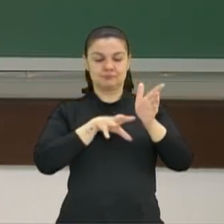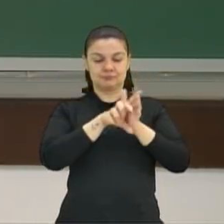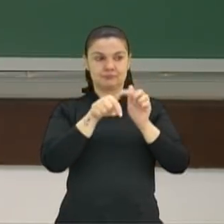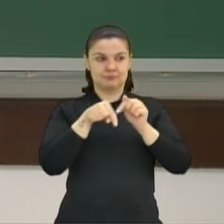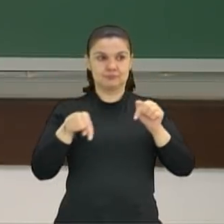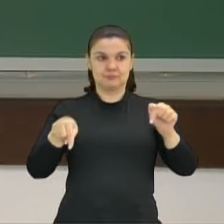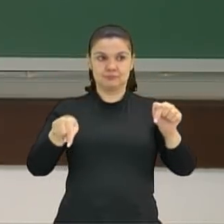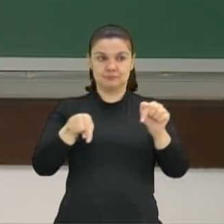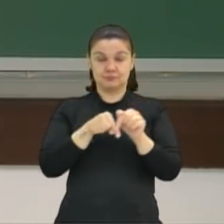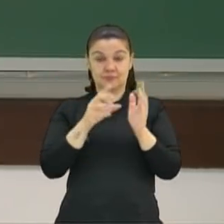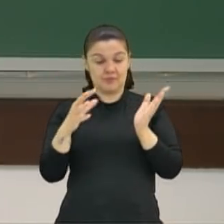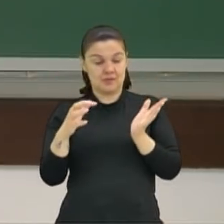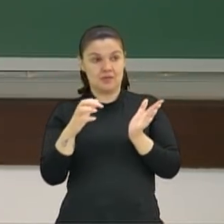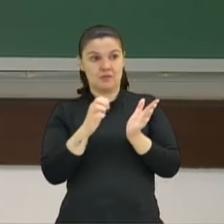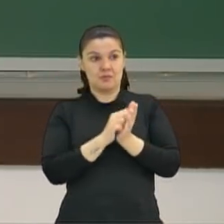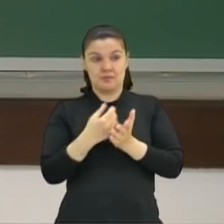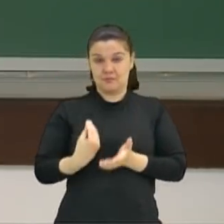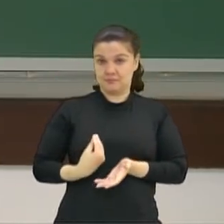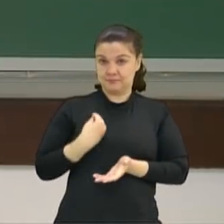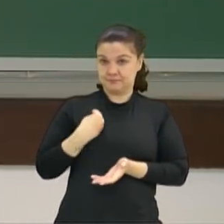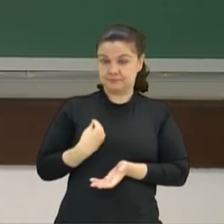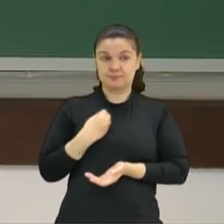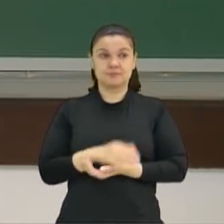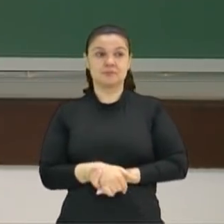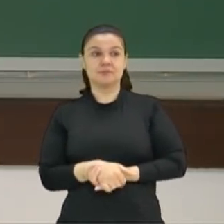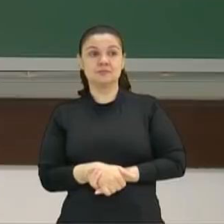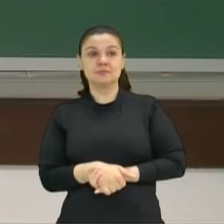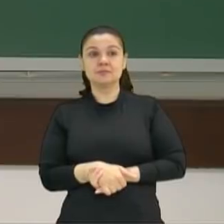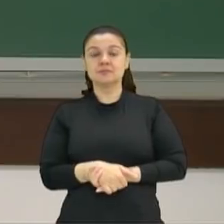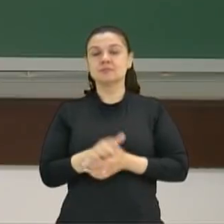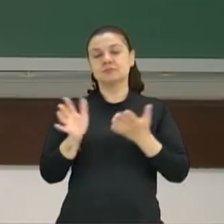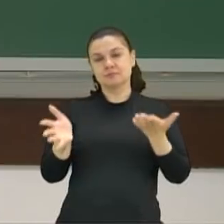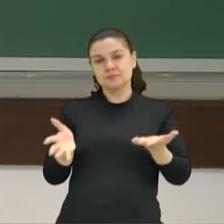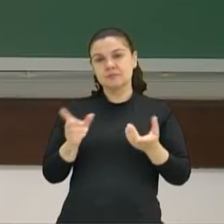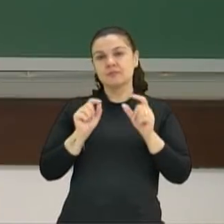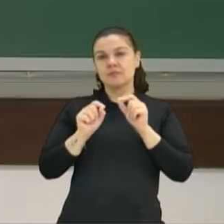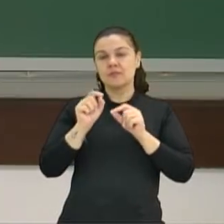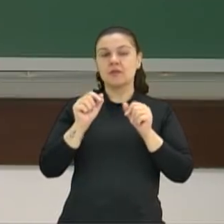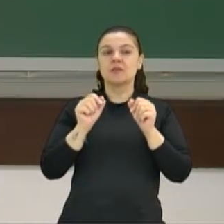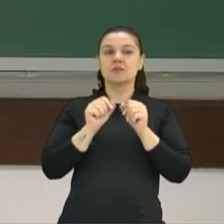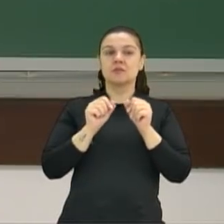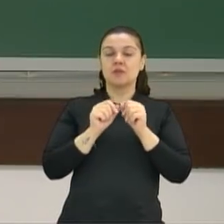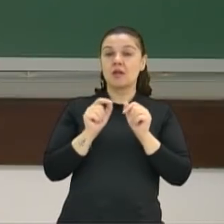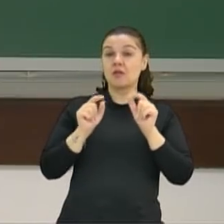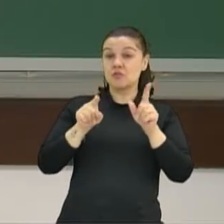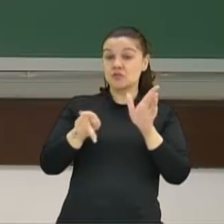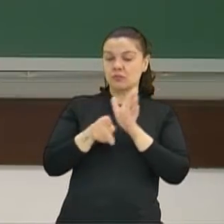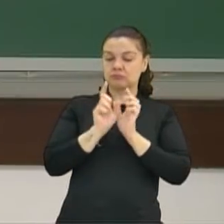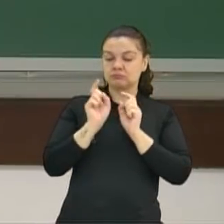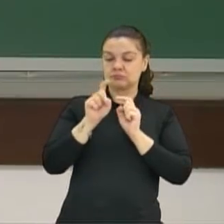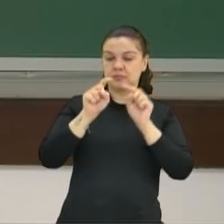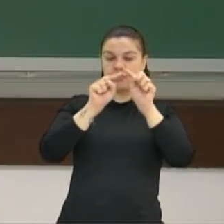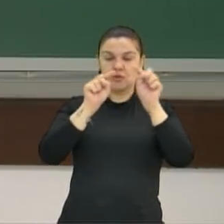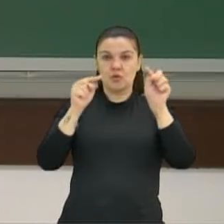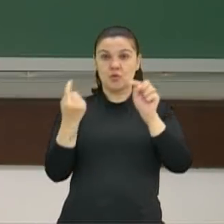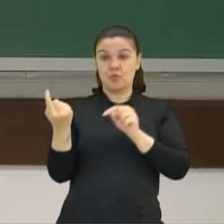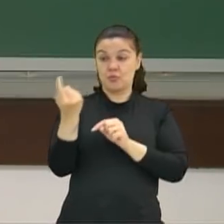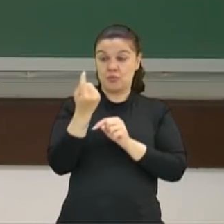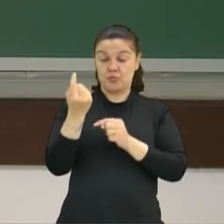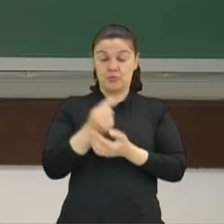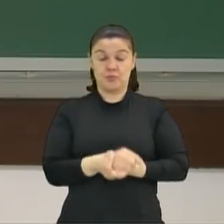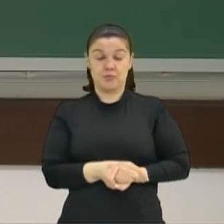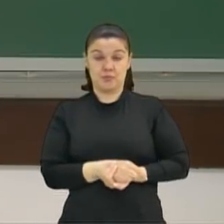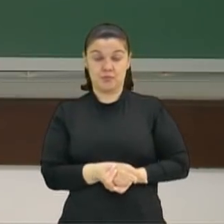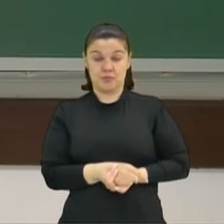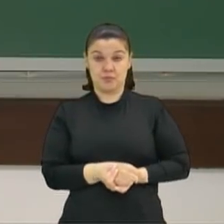Classroom, registrar a sua frequência e ali, como é que você faz isso? Basta você clicar na atividade número